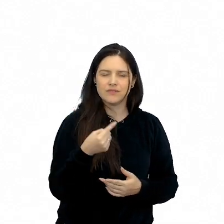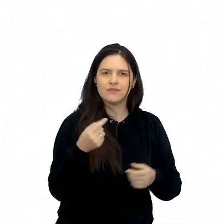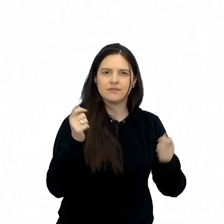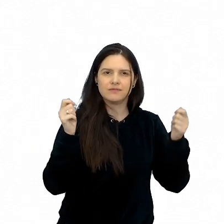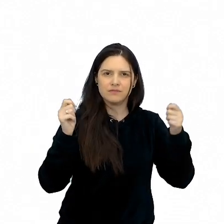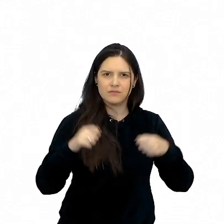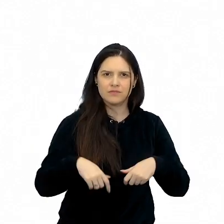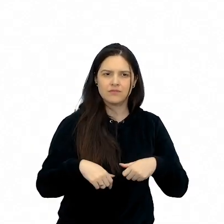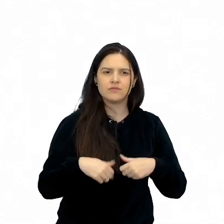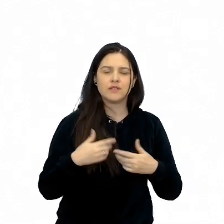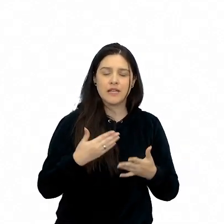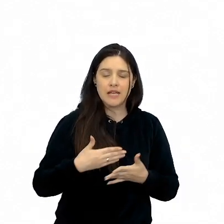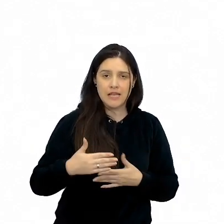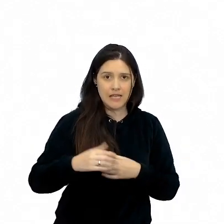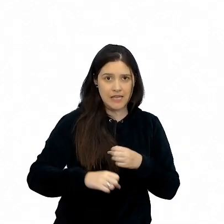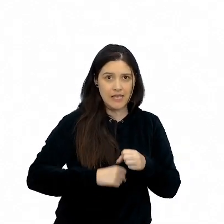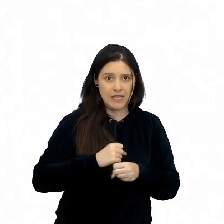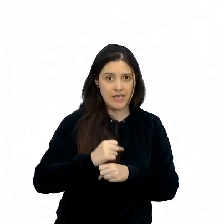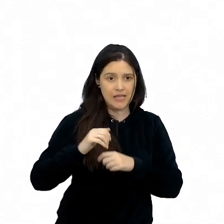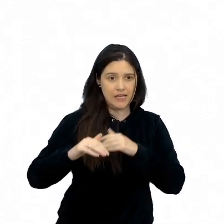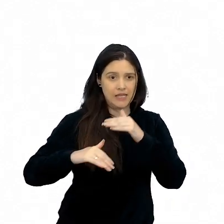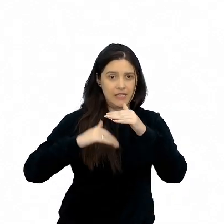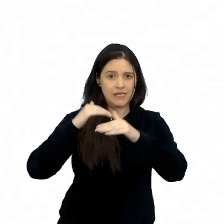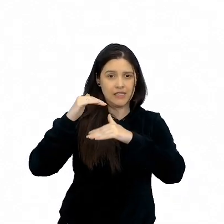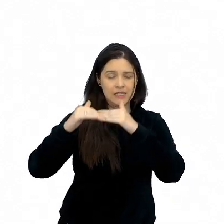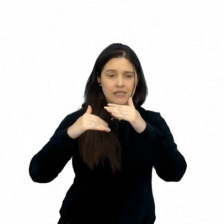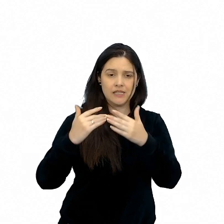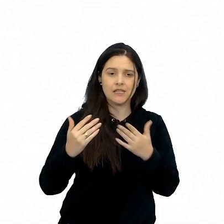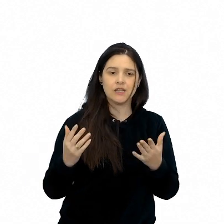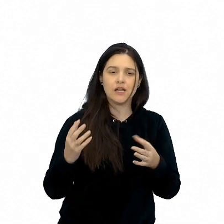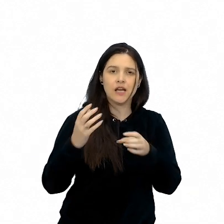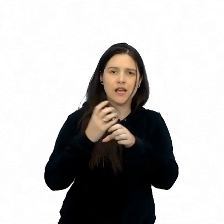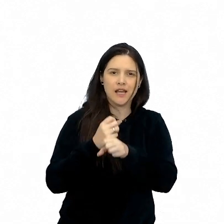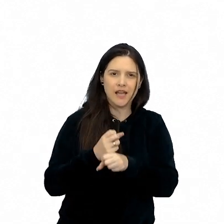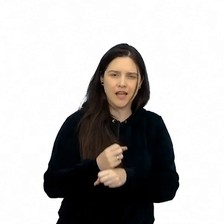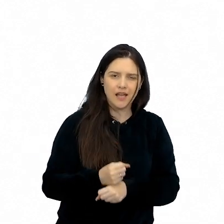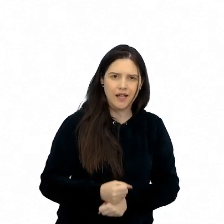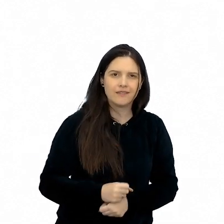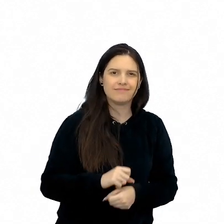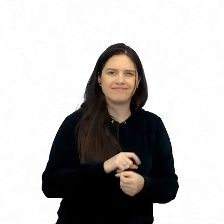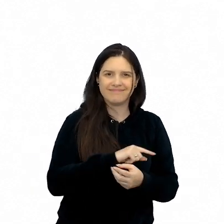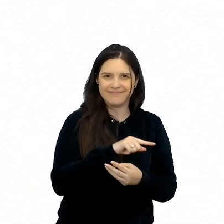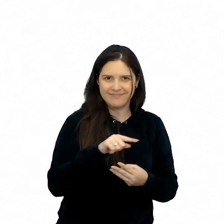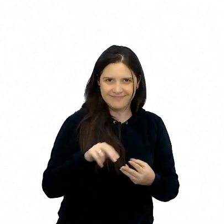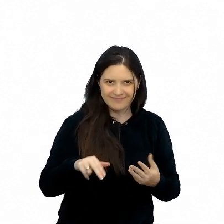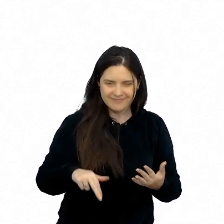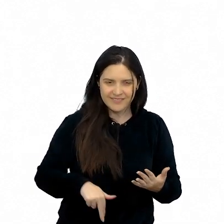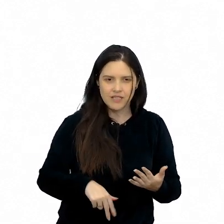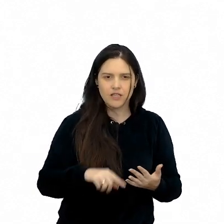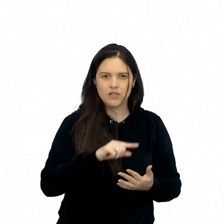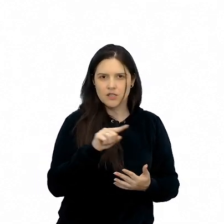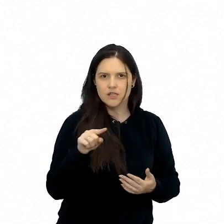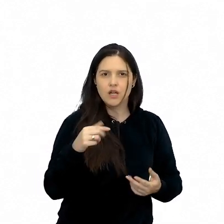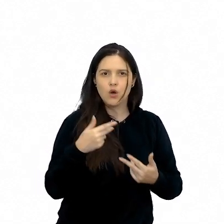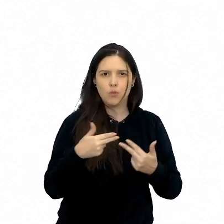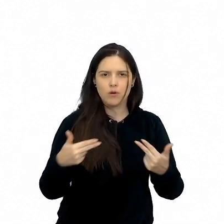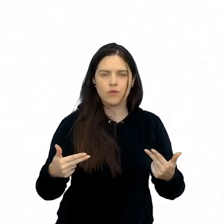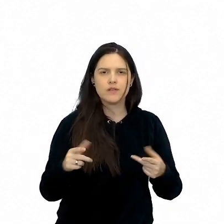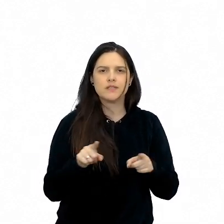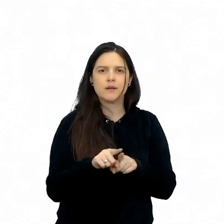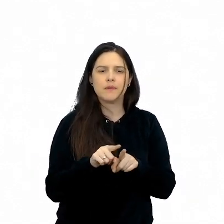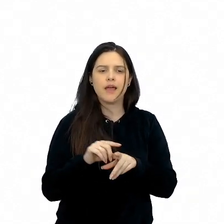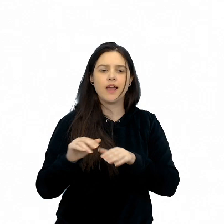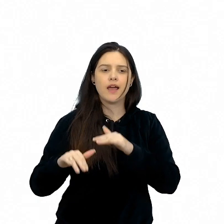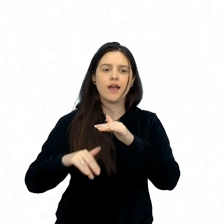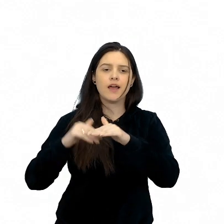sempre, ele tem o iniciando, desenvolvimento e o finalizando. Então a gente iniciou talvez com esse brainstorm, vendo alguns conceitos, alguma coisa,